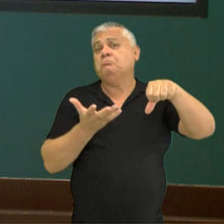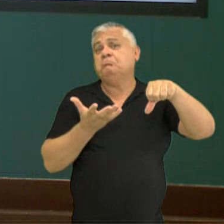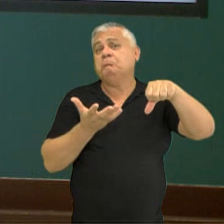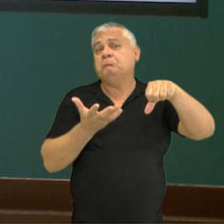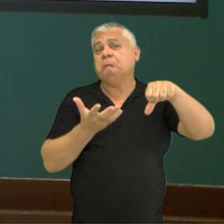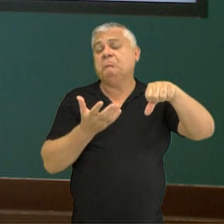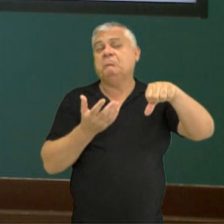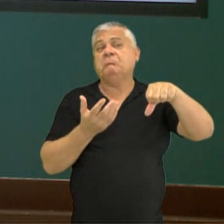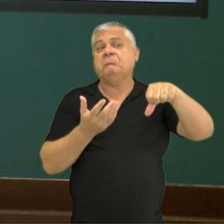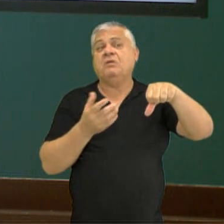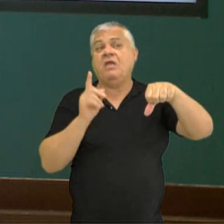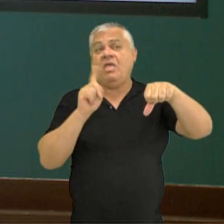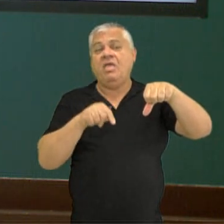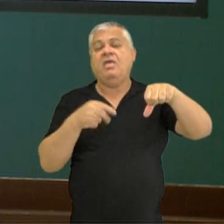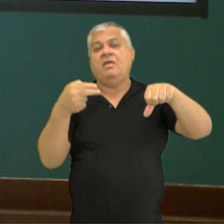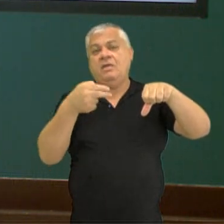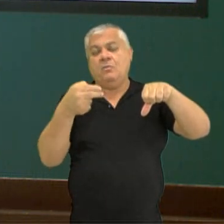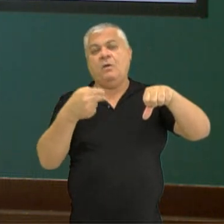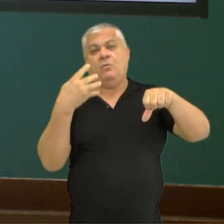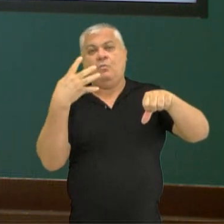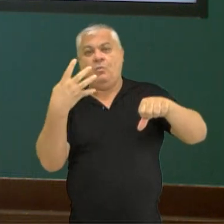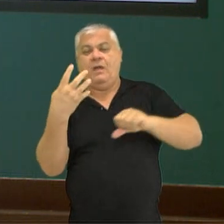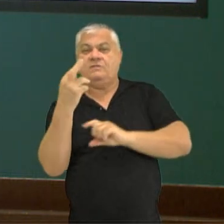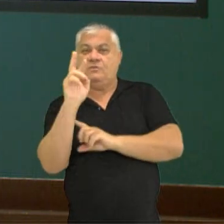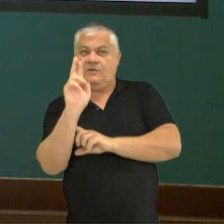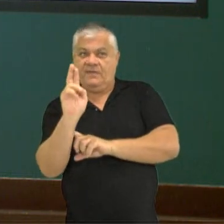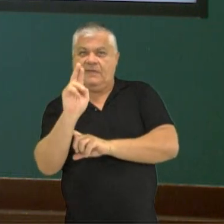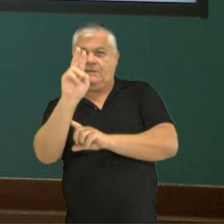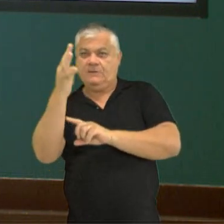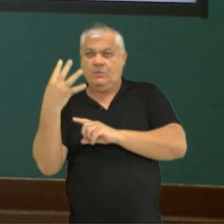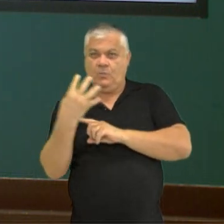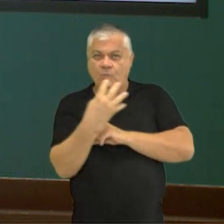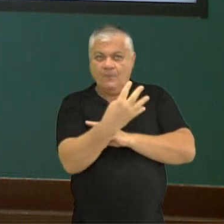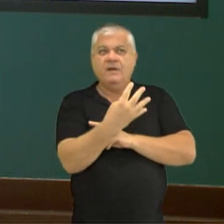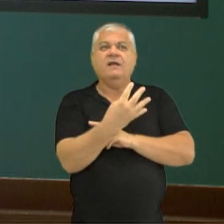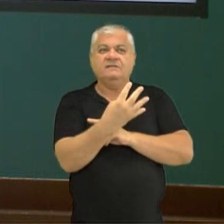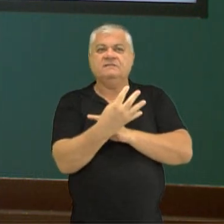problema 289. Passamos o 4 dividindo, deu